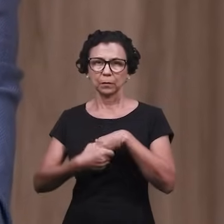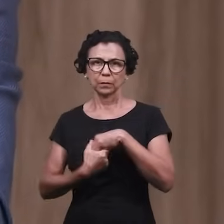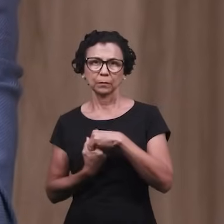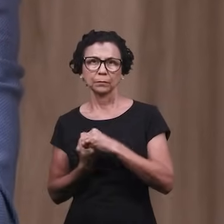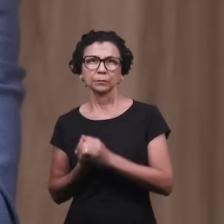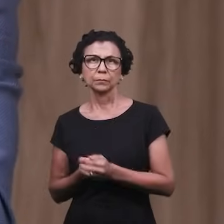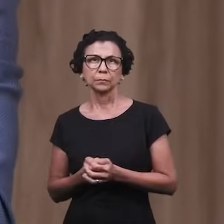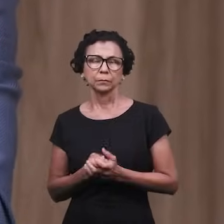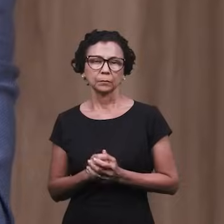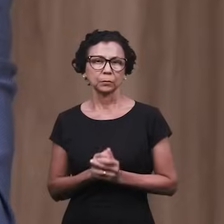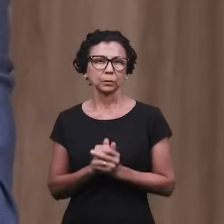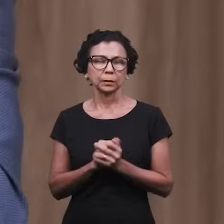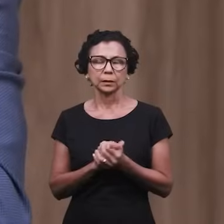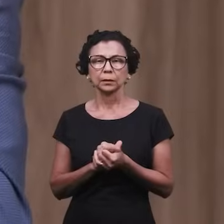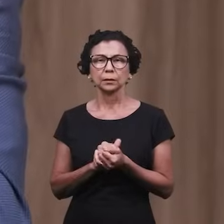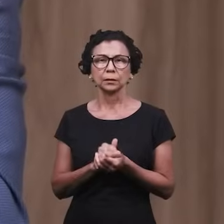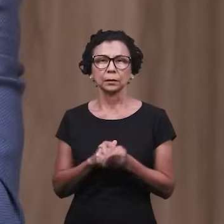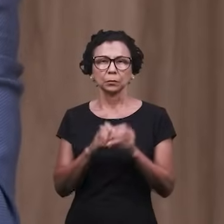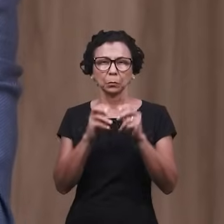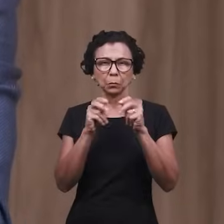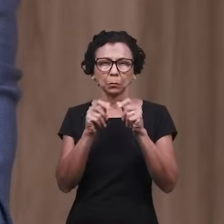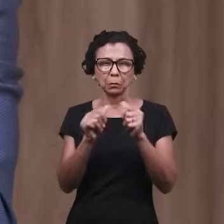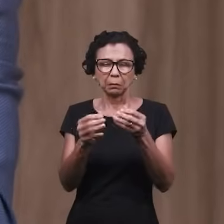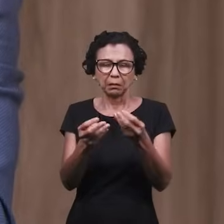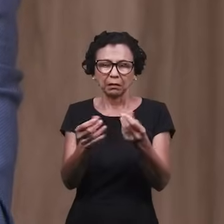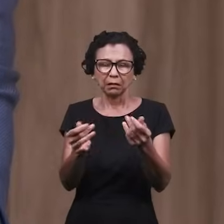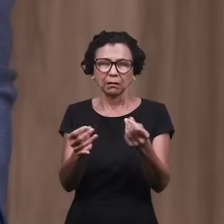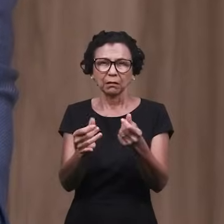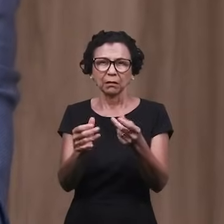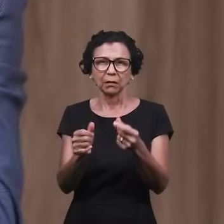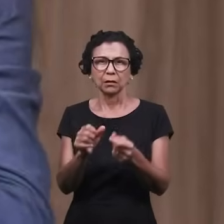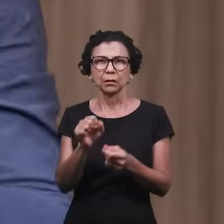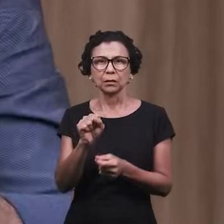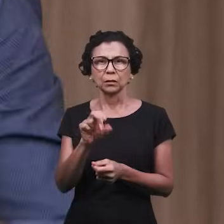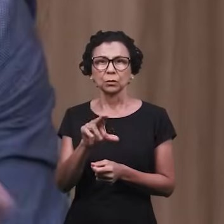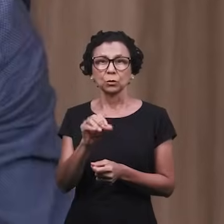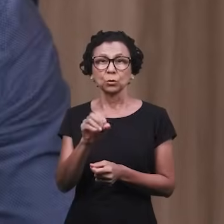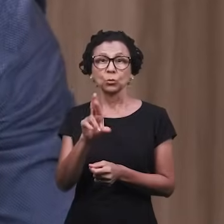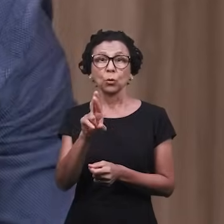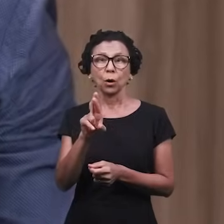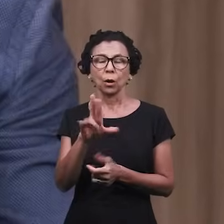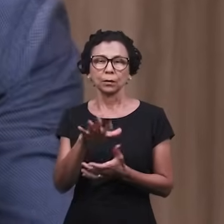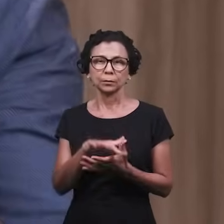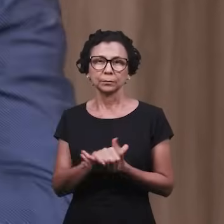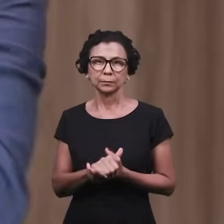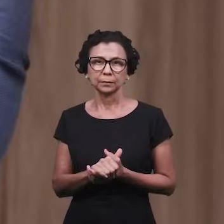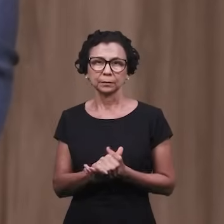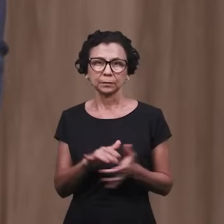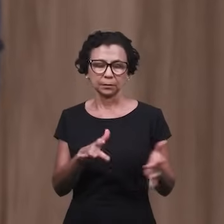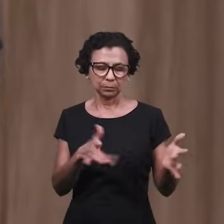uma carga muito grande de suor. E o suor é um inimigo, principalmente das cordas, né?